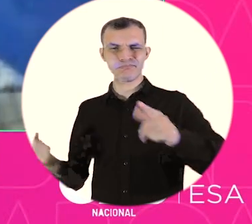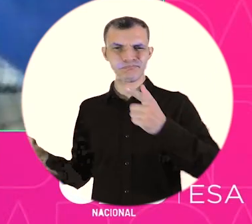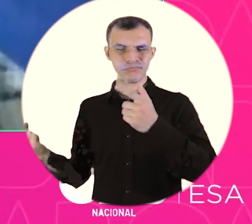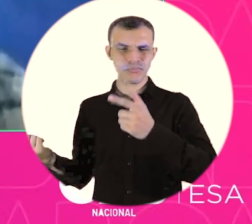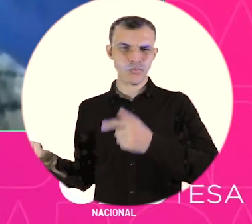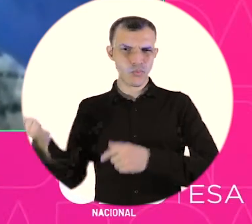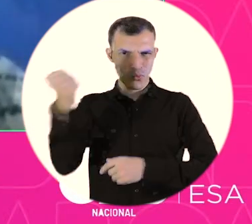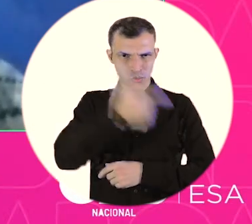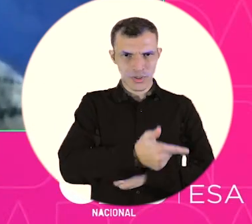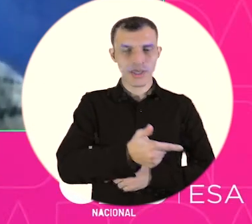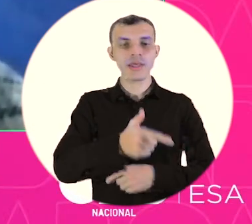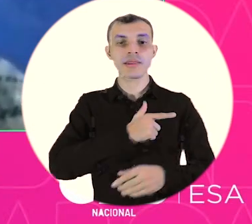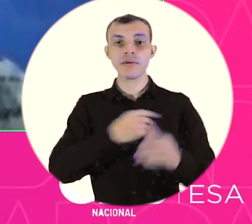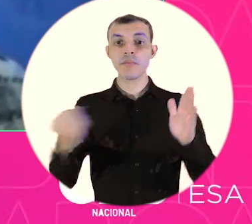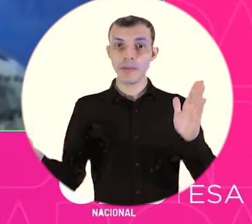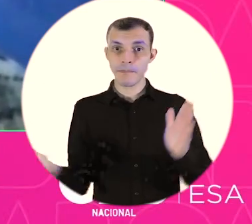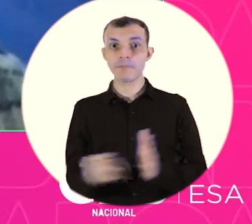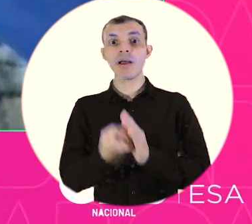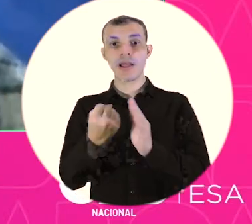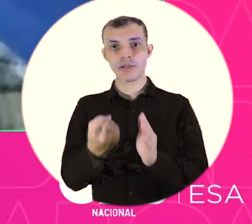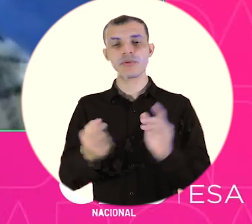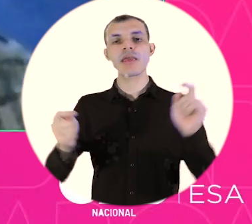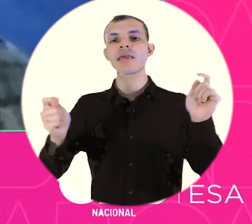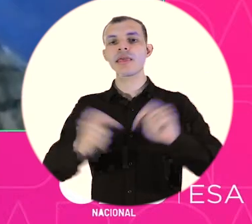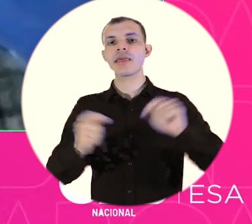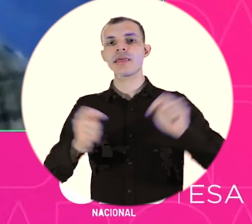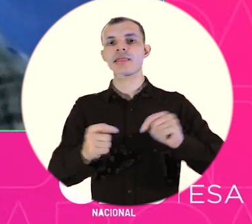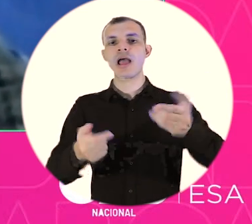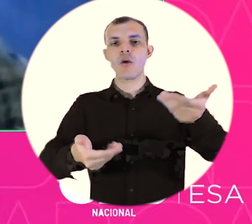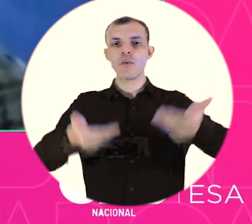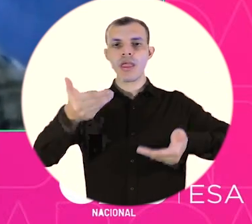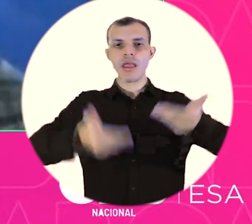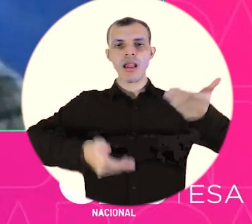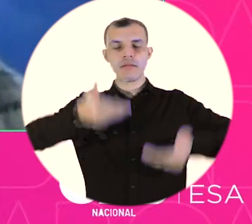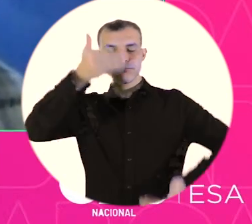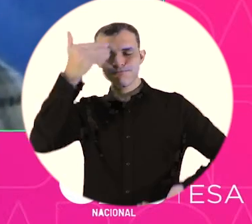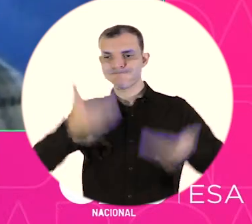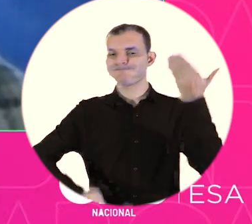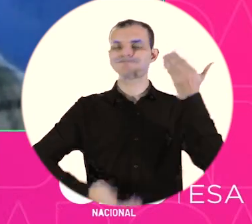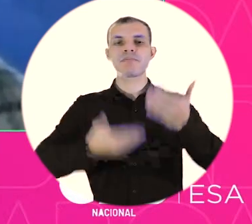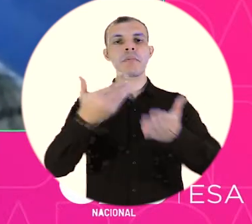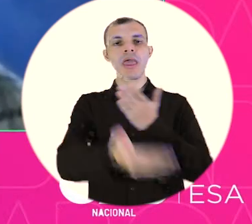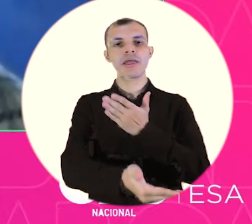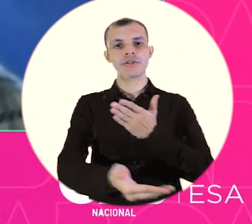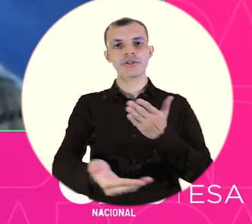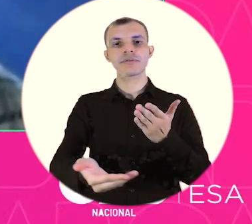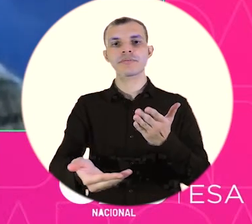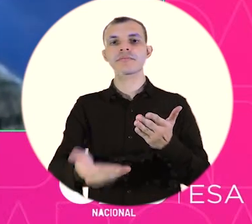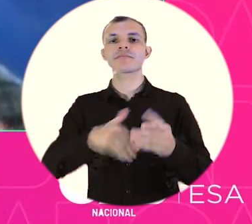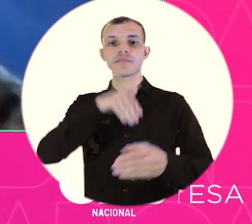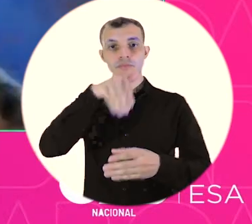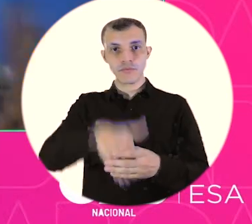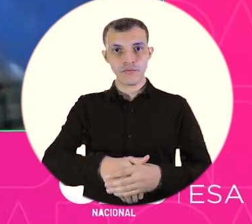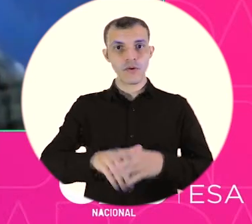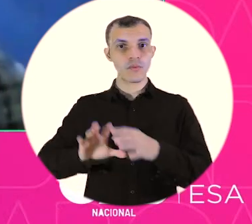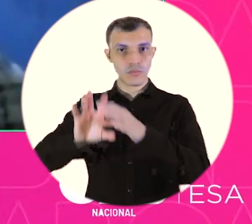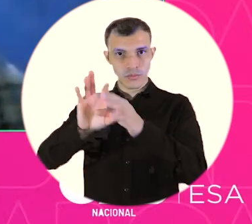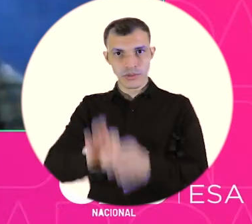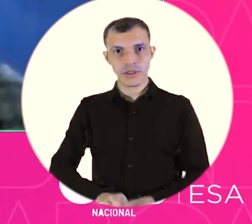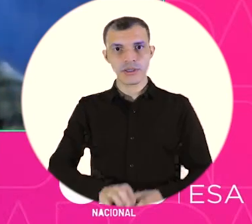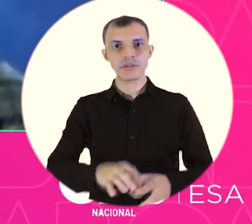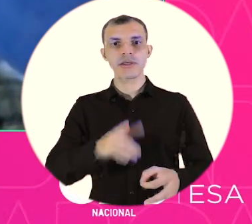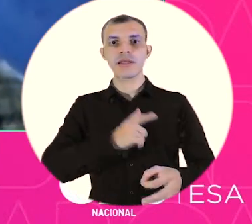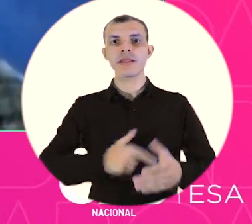ela tem um impacto e tem a possibilidade de você desequilibrar o pleito eleitoral, então violando